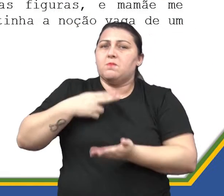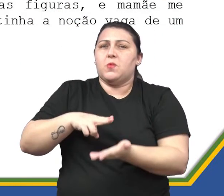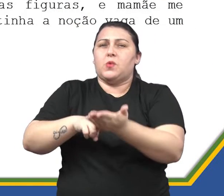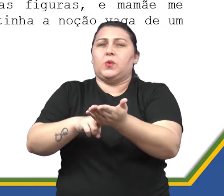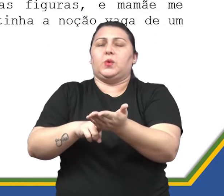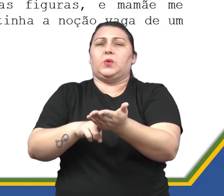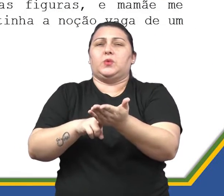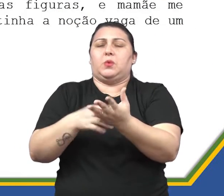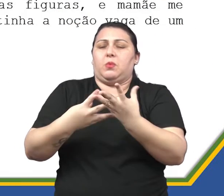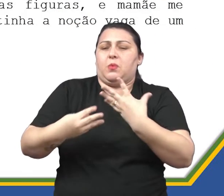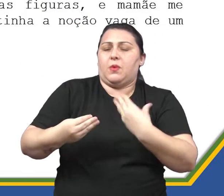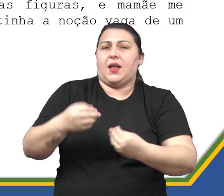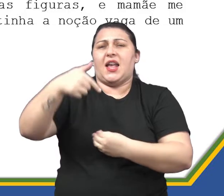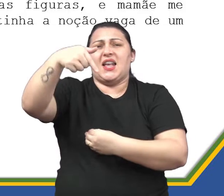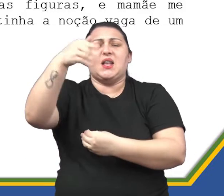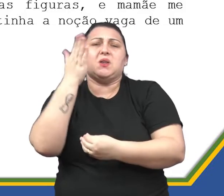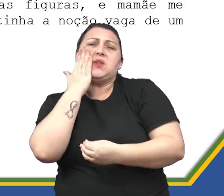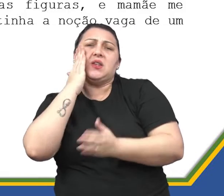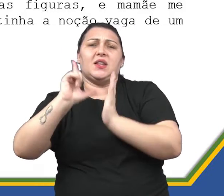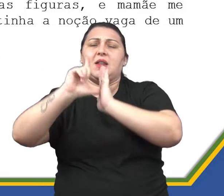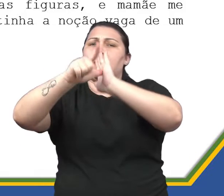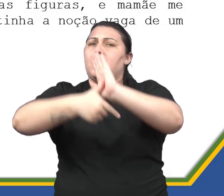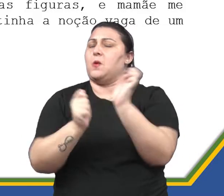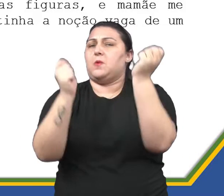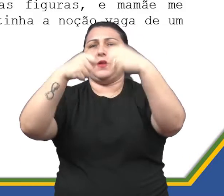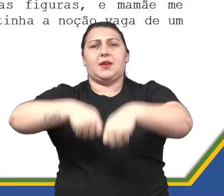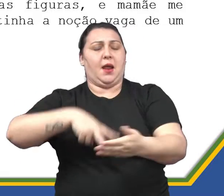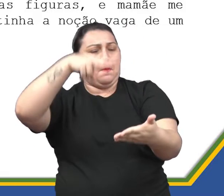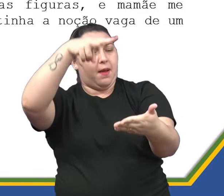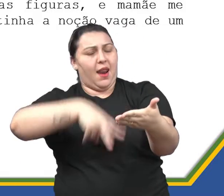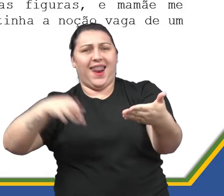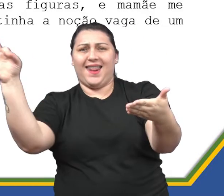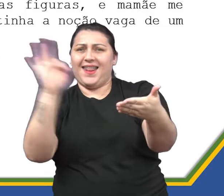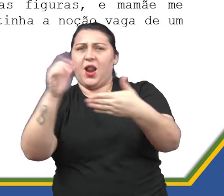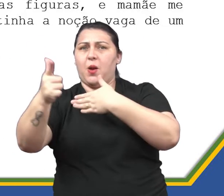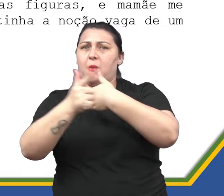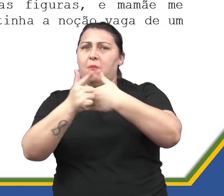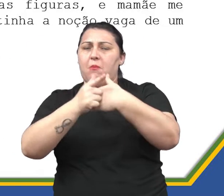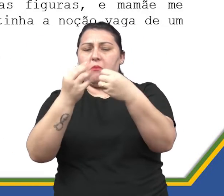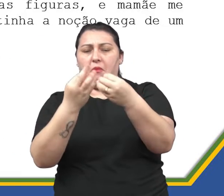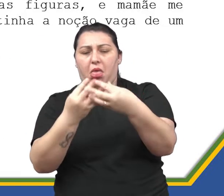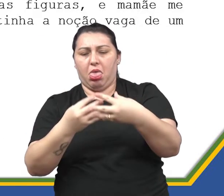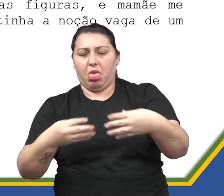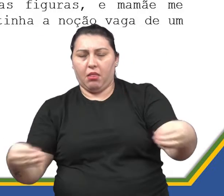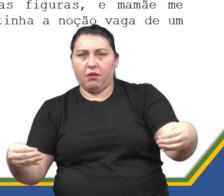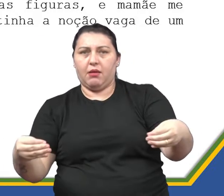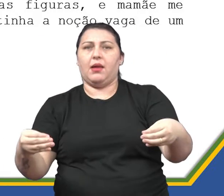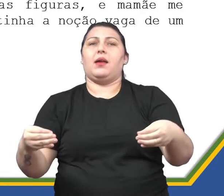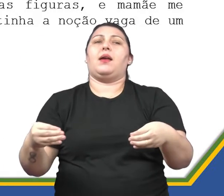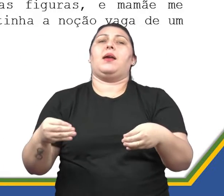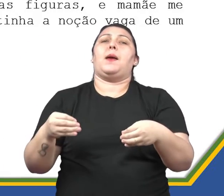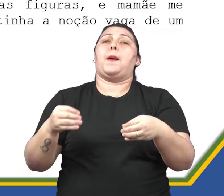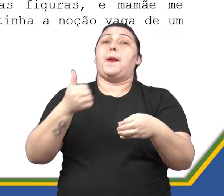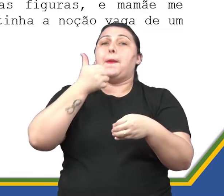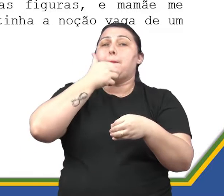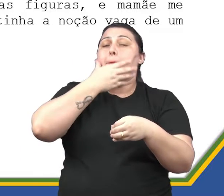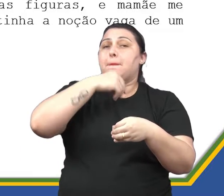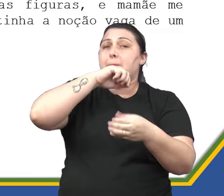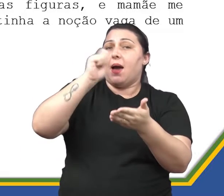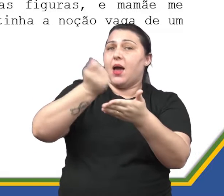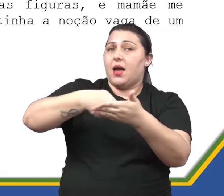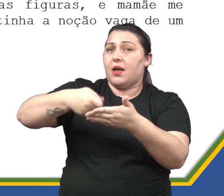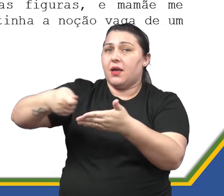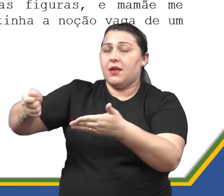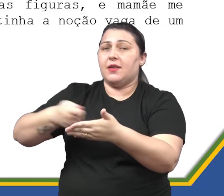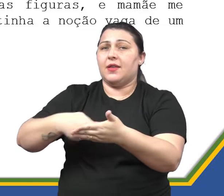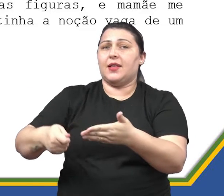7 dias mais tarde. Não dava para ler o papel transformado em mingau. Pai era assinante da Gazeta de